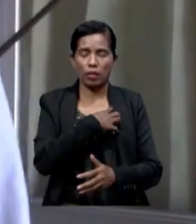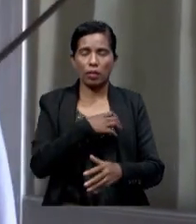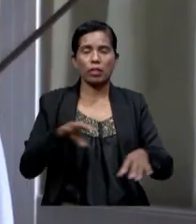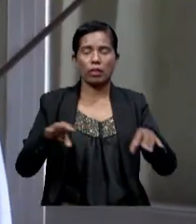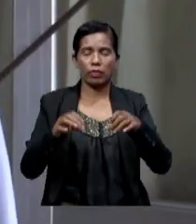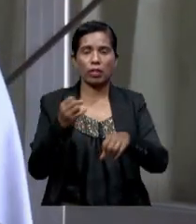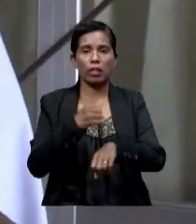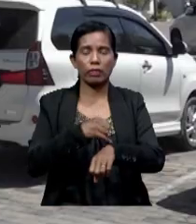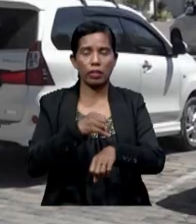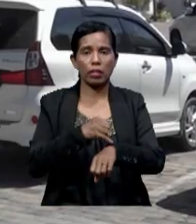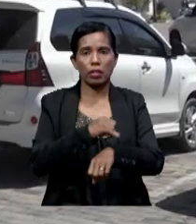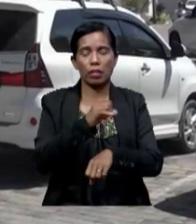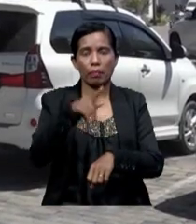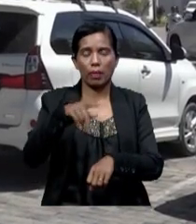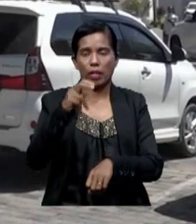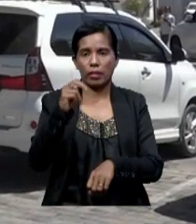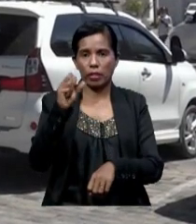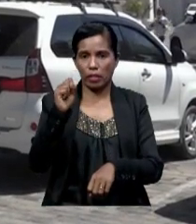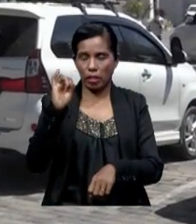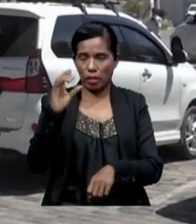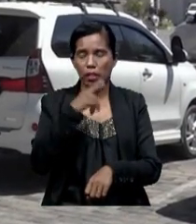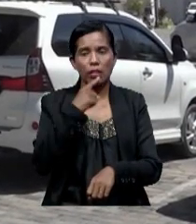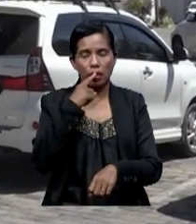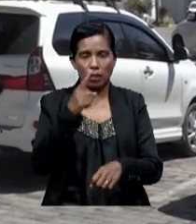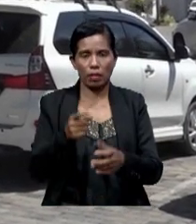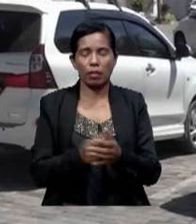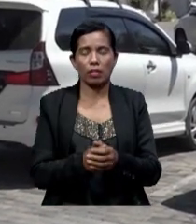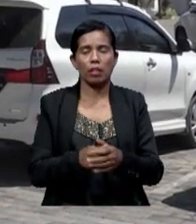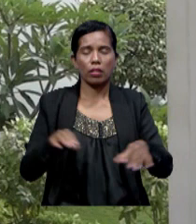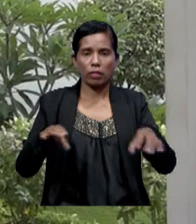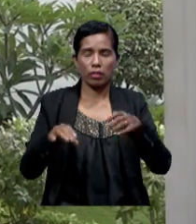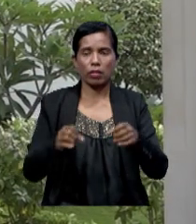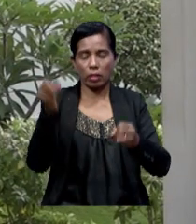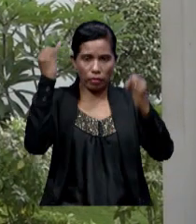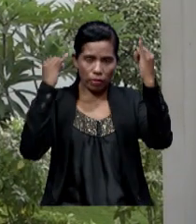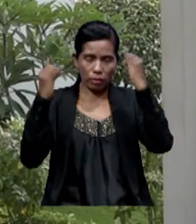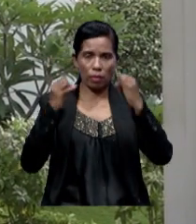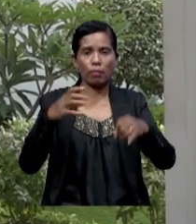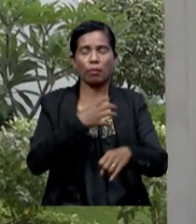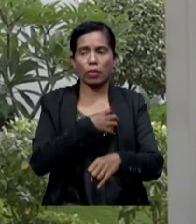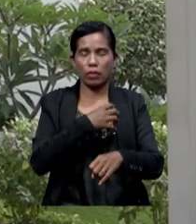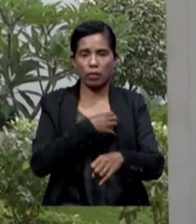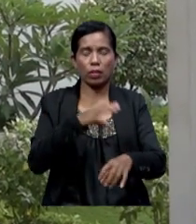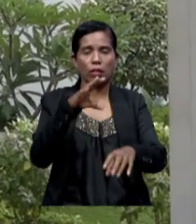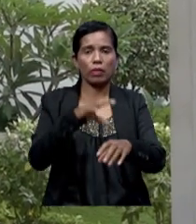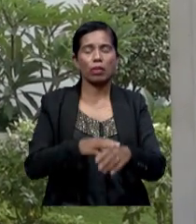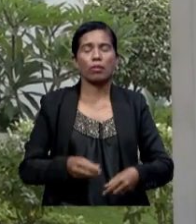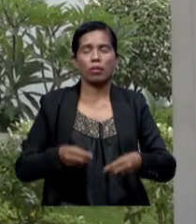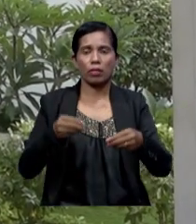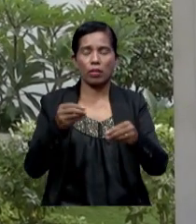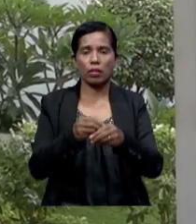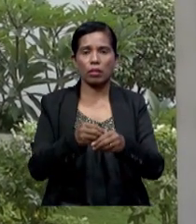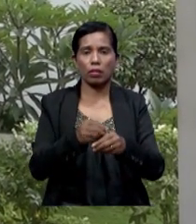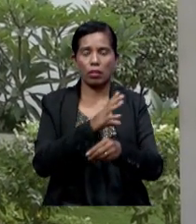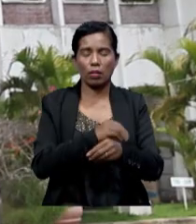investigação criminal, hamuto co serviço nacional inteligência, no serviço informação polícia, executa mandado busca